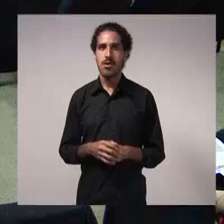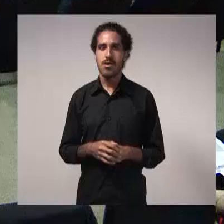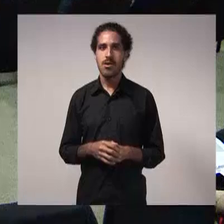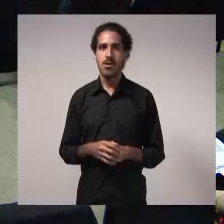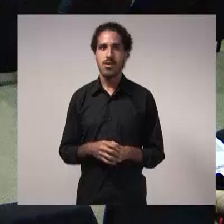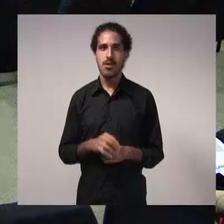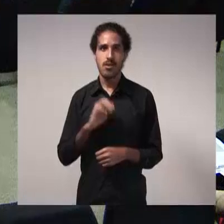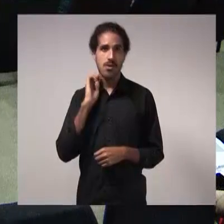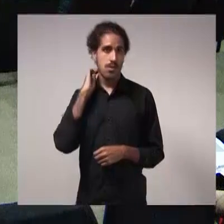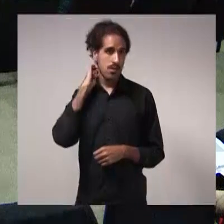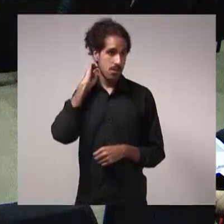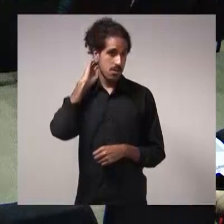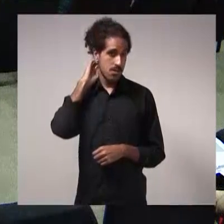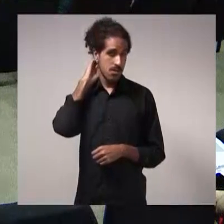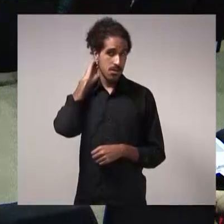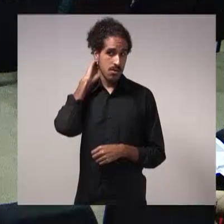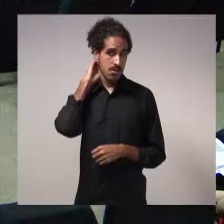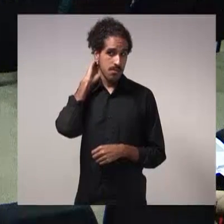Ainda não?